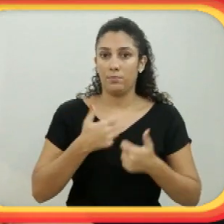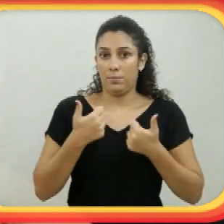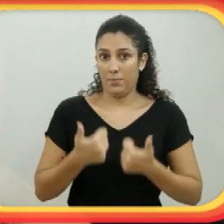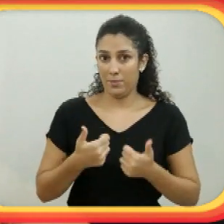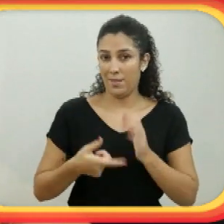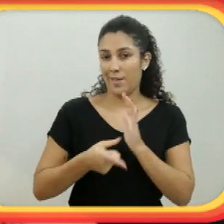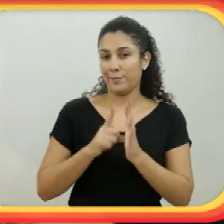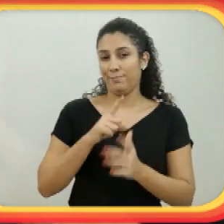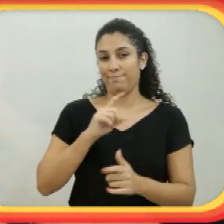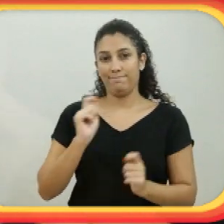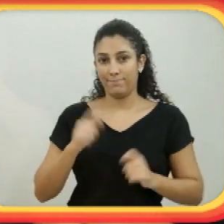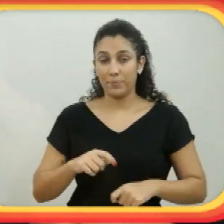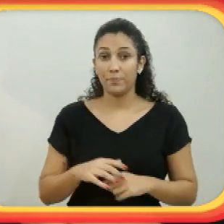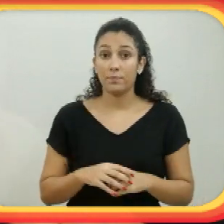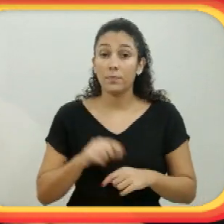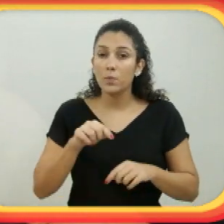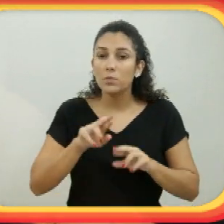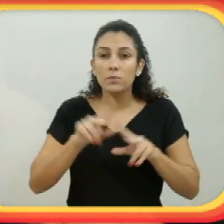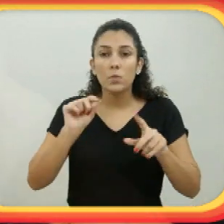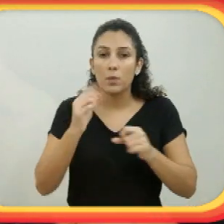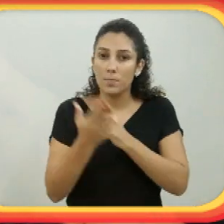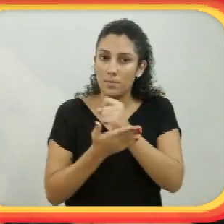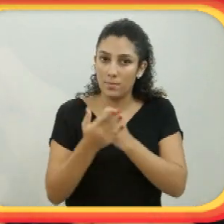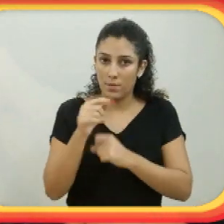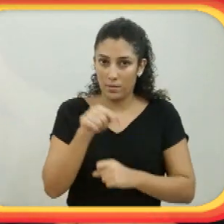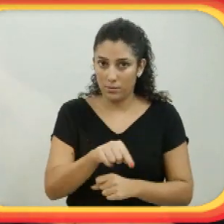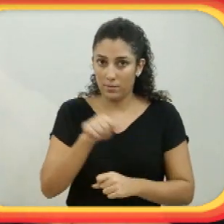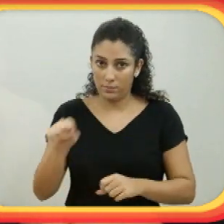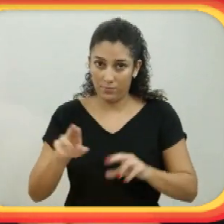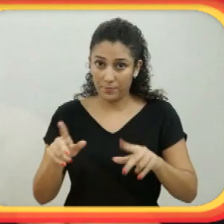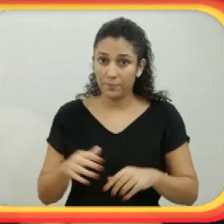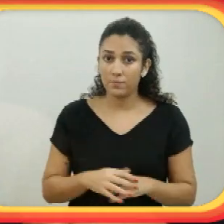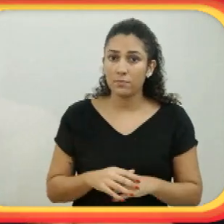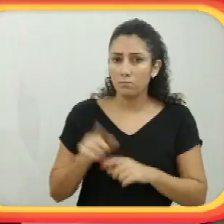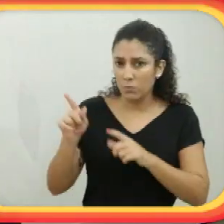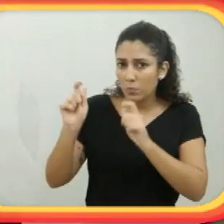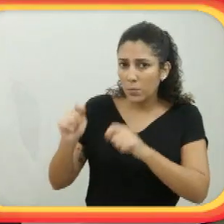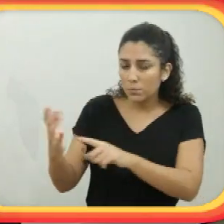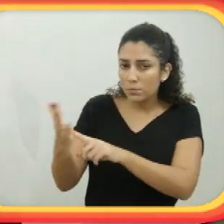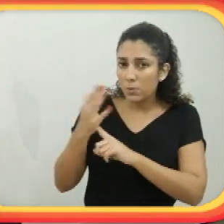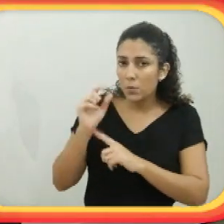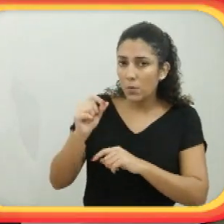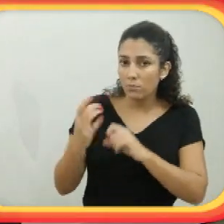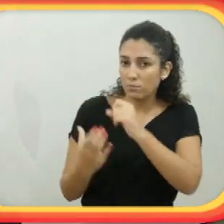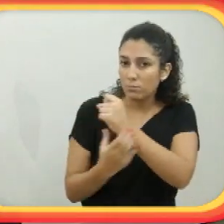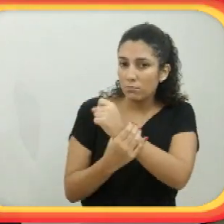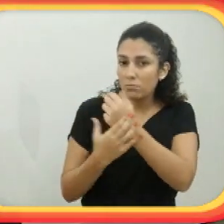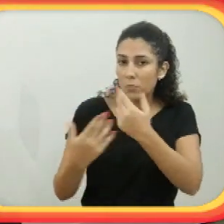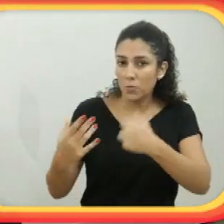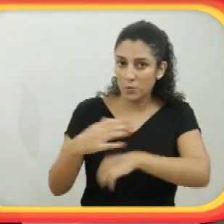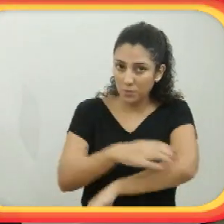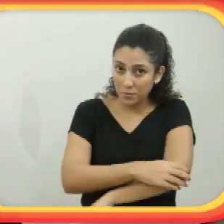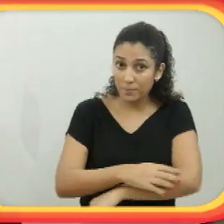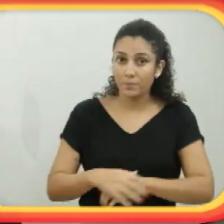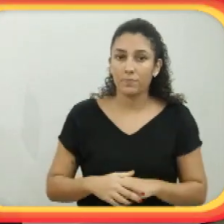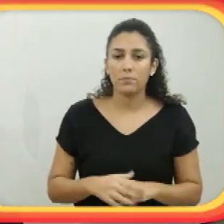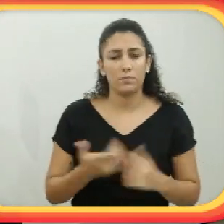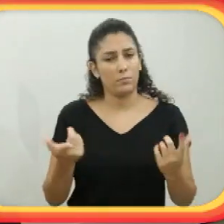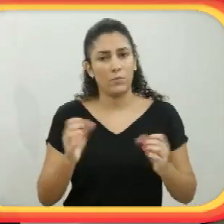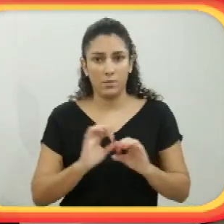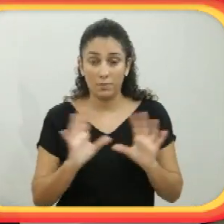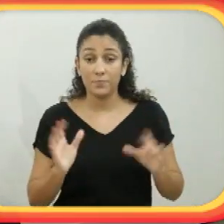tipo de insuficiência. Então a diferença básica deles é essa. Você pode me mostrar uma